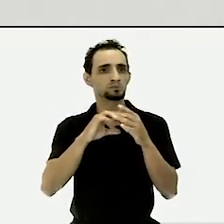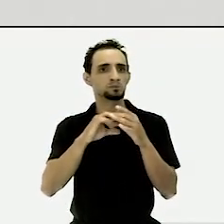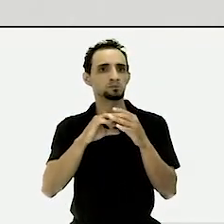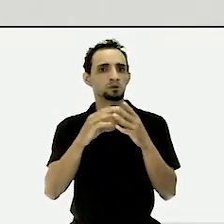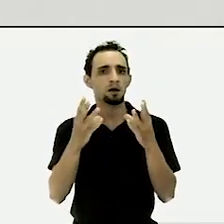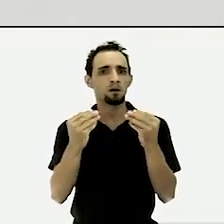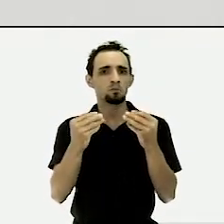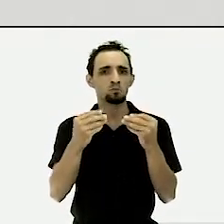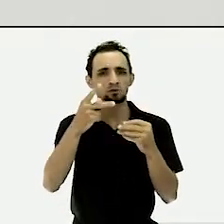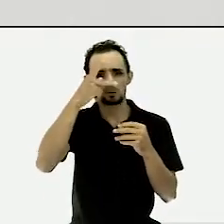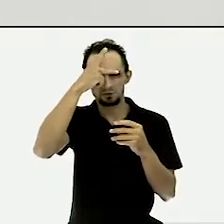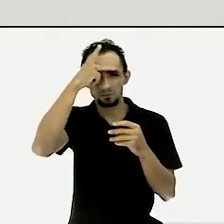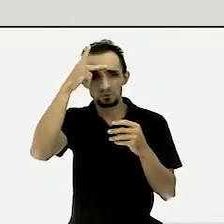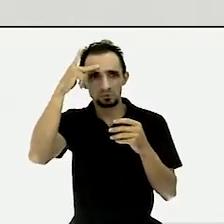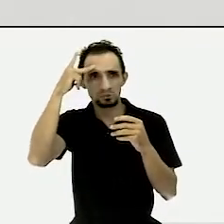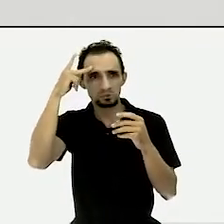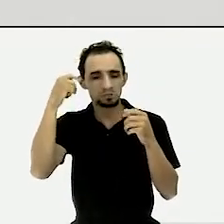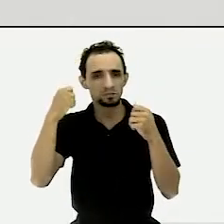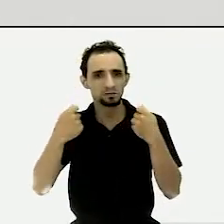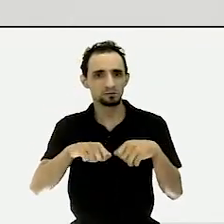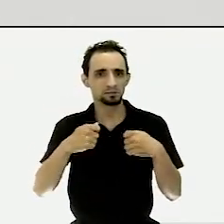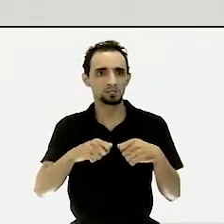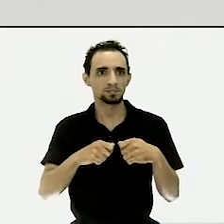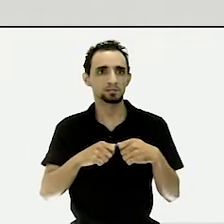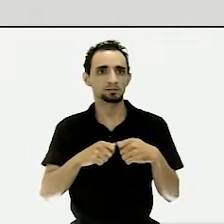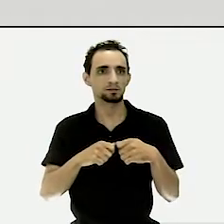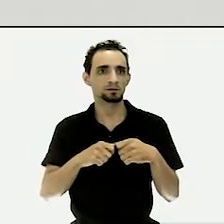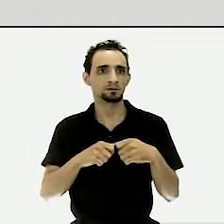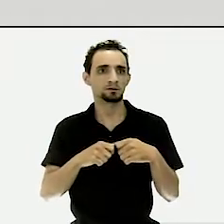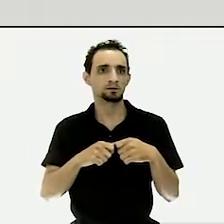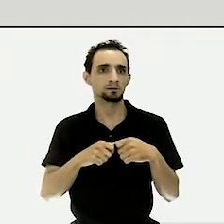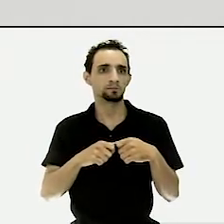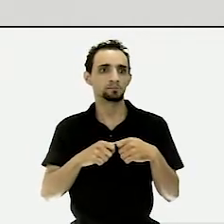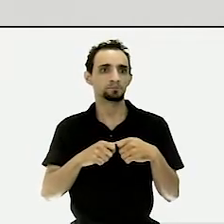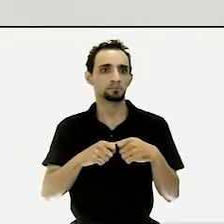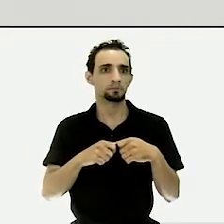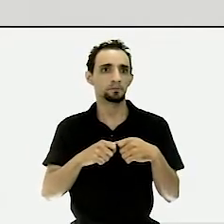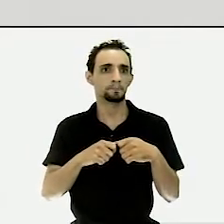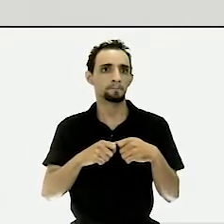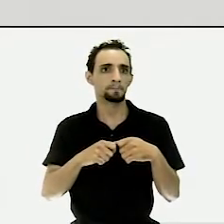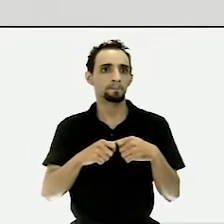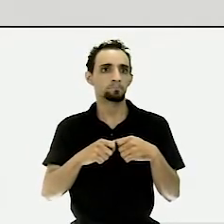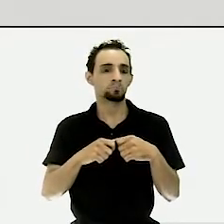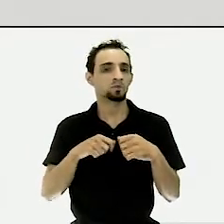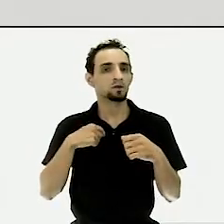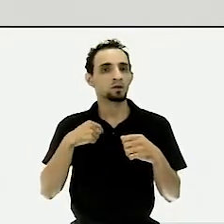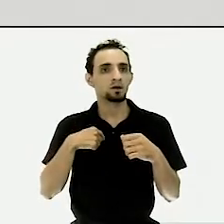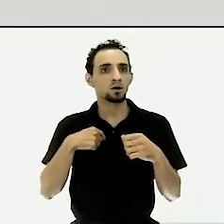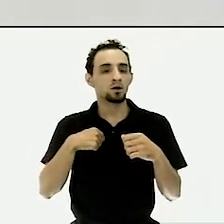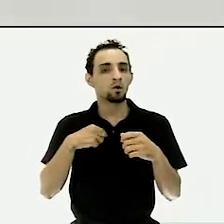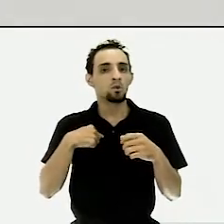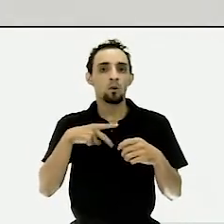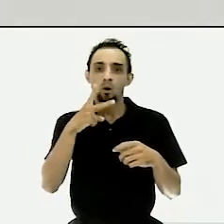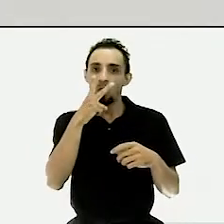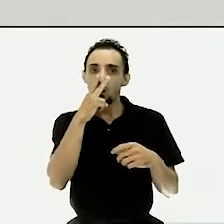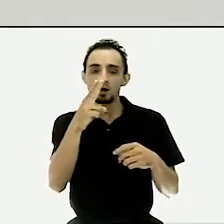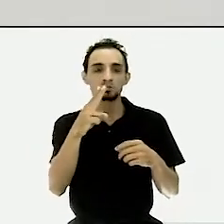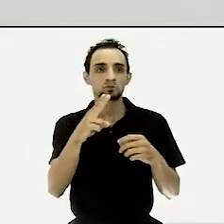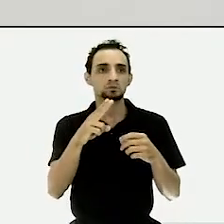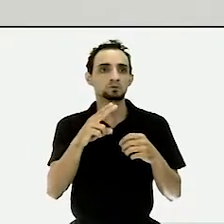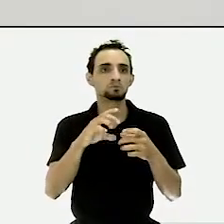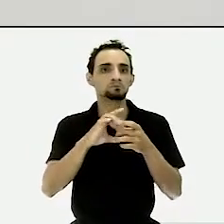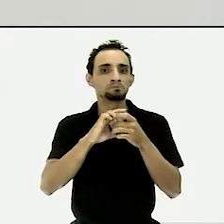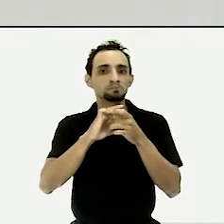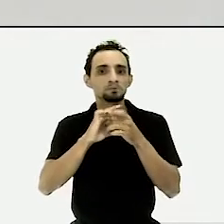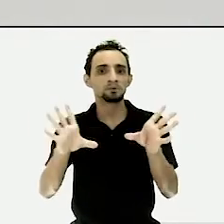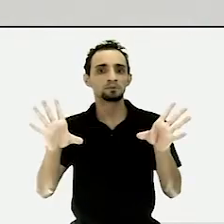como a situação é, que a gente vive na pele, né? Sim. As pessoas, até um moço me ligou e falou, poxa, eu faltei do meu serviço,